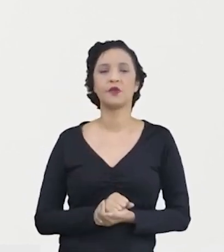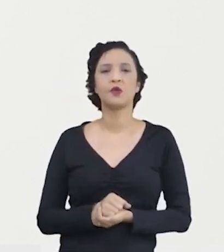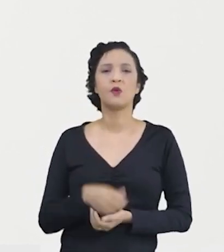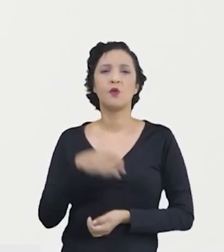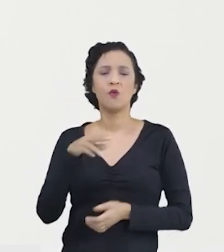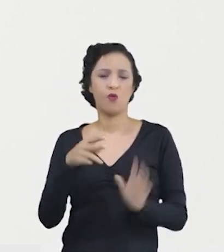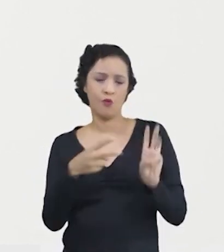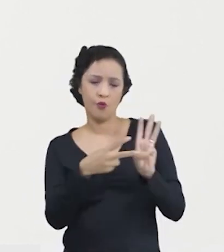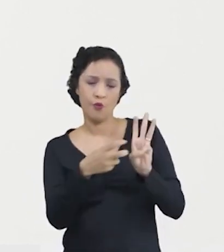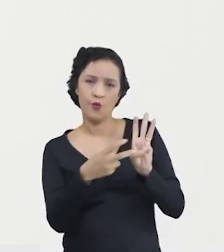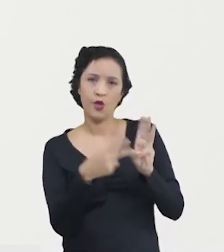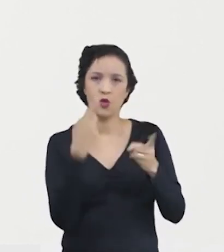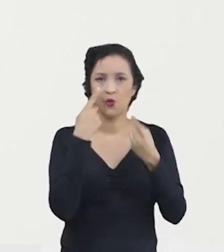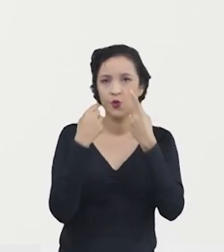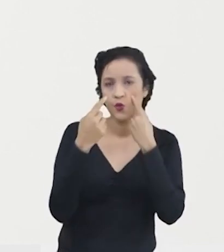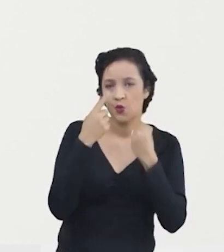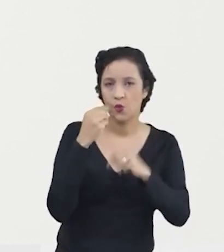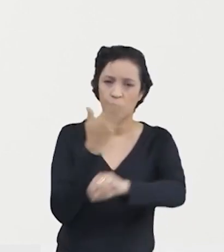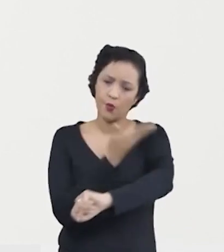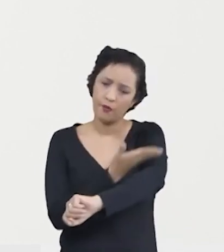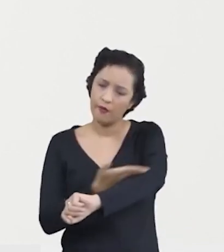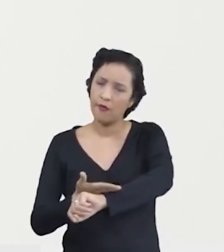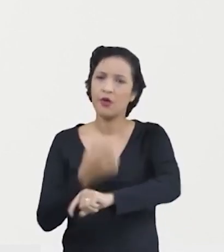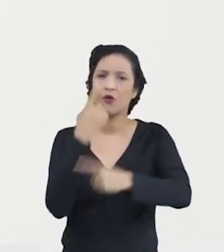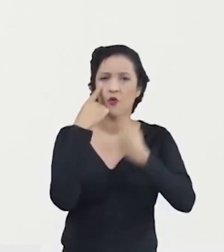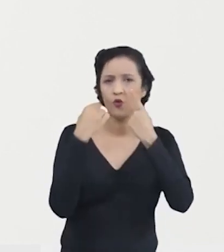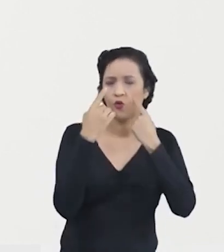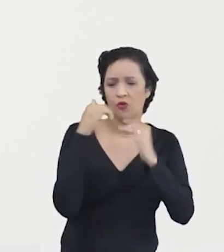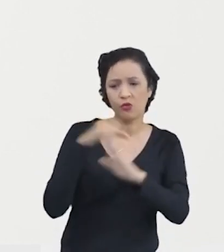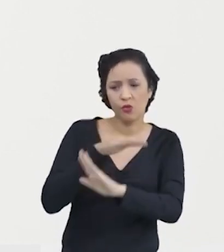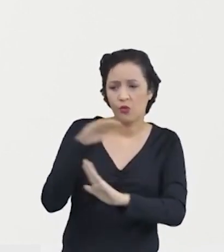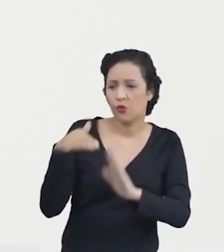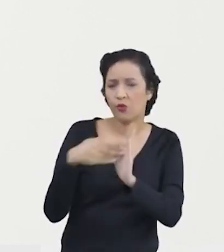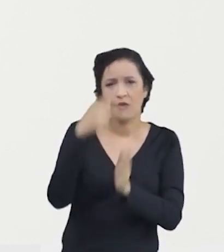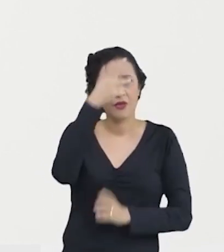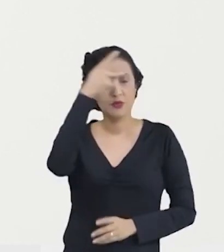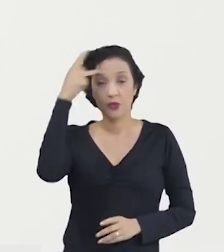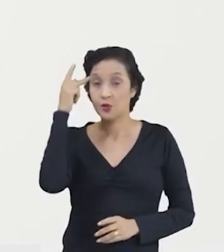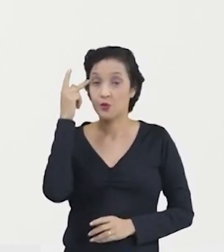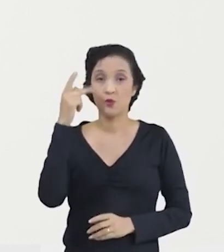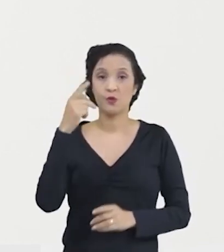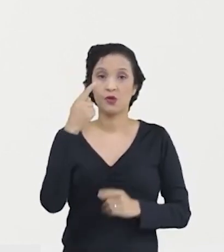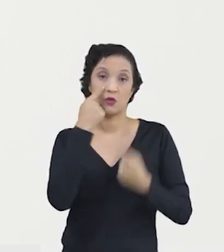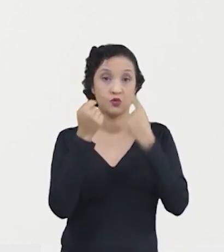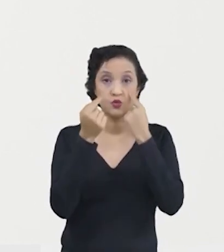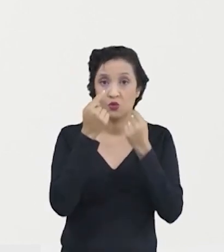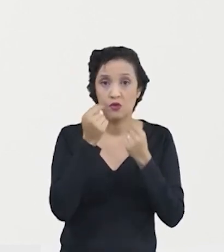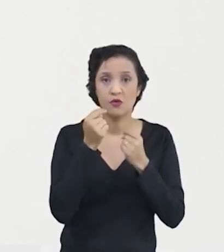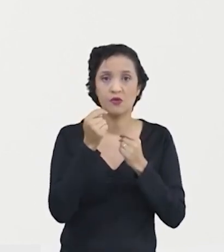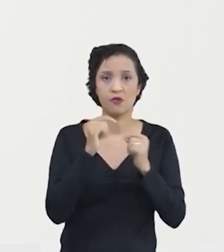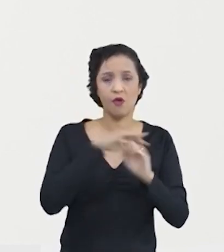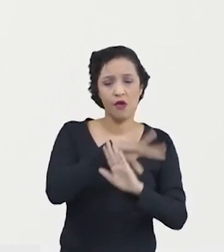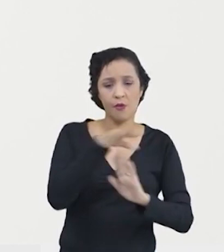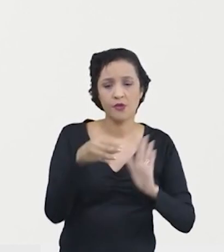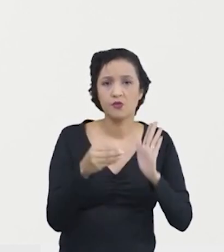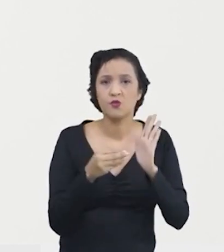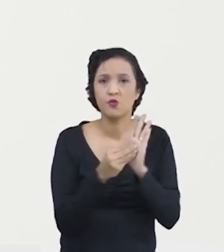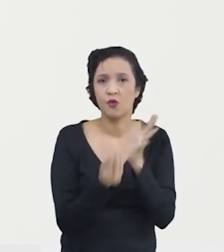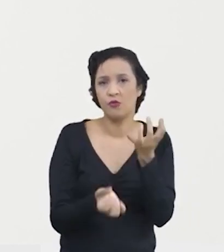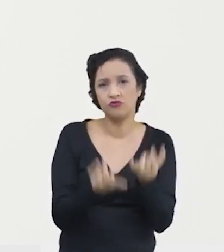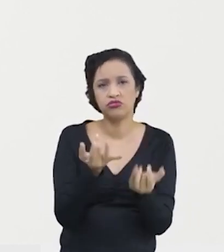Todo mundo está chorando. A Amazônia está queimando. Ai, ai, que